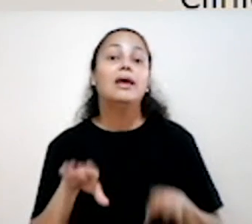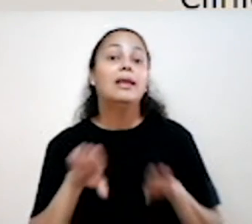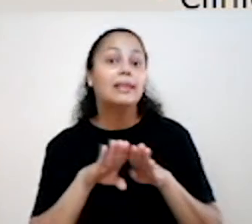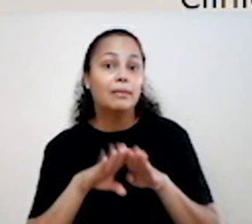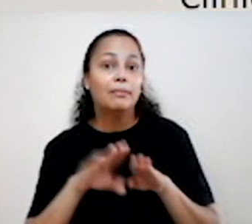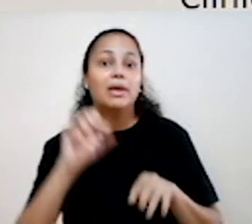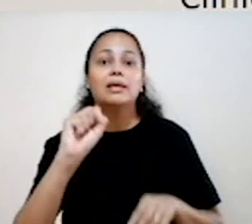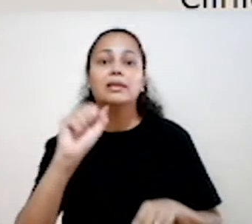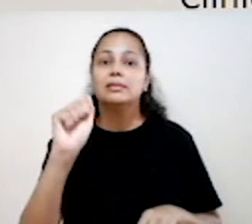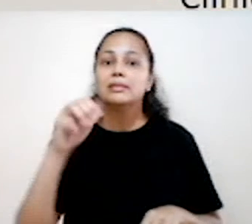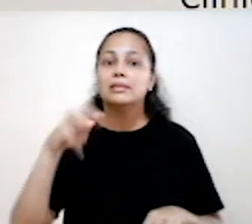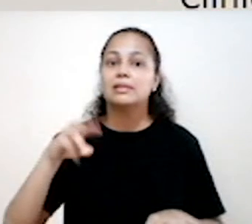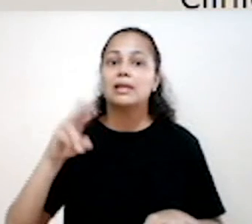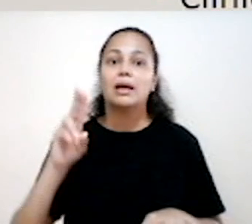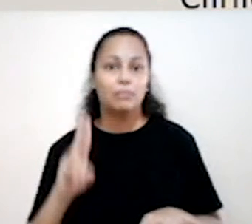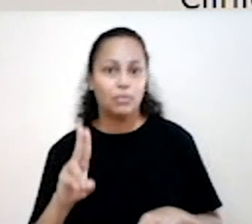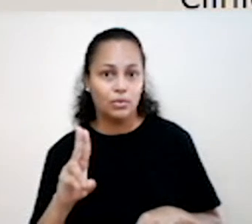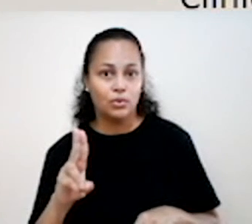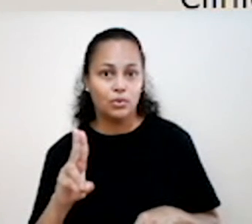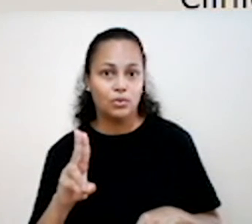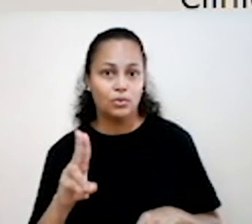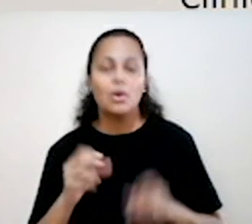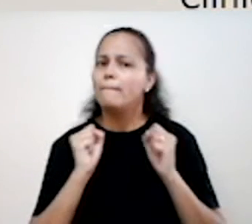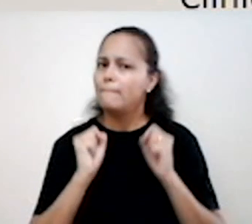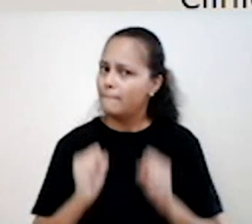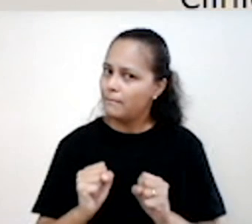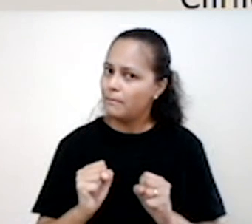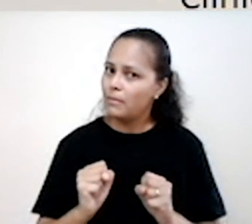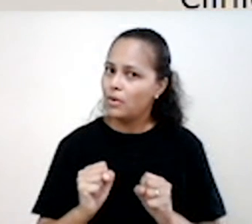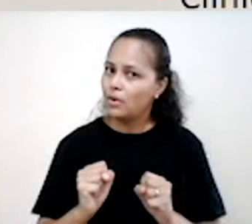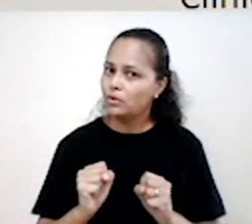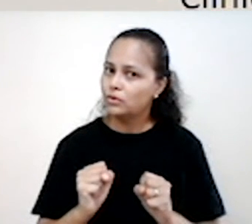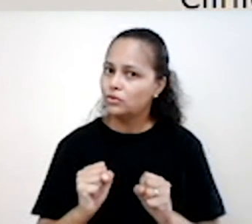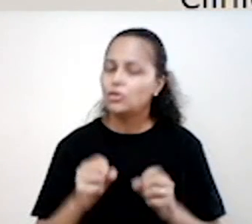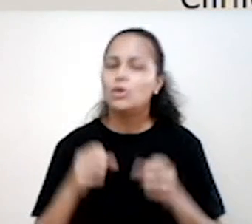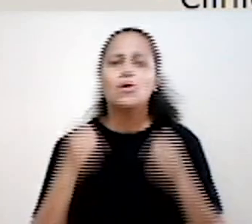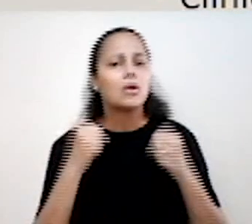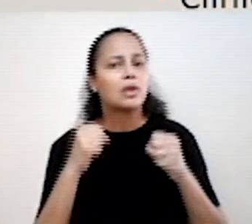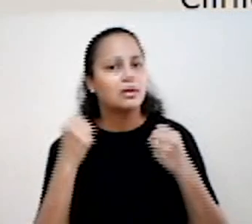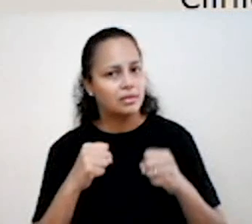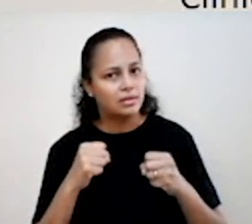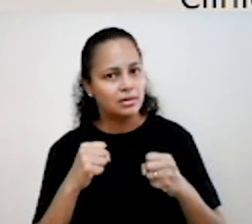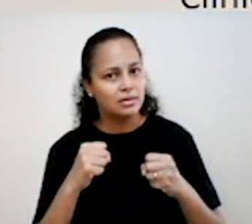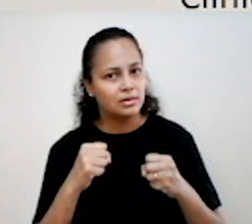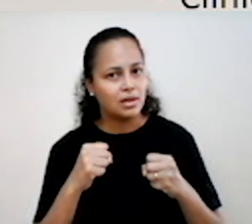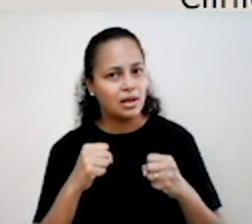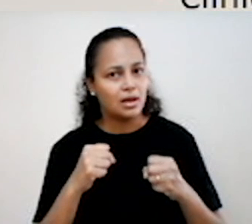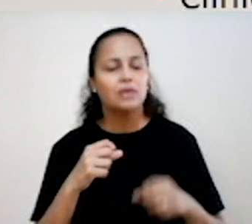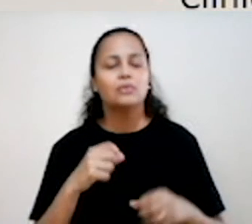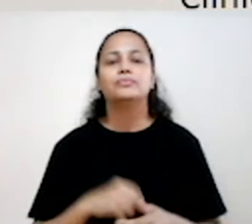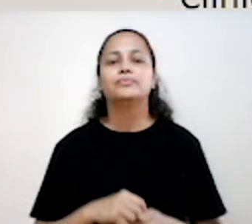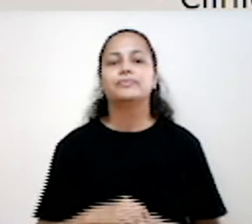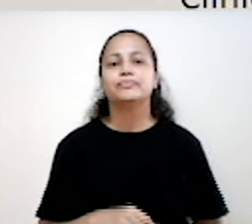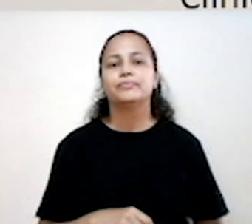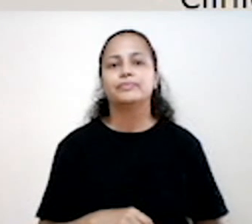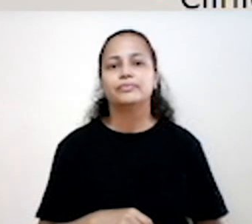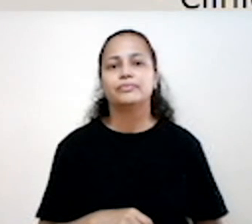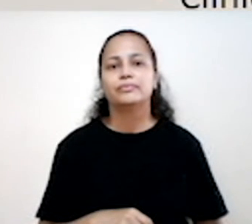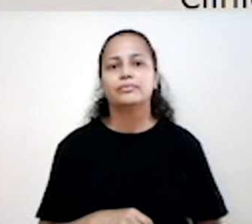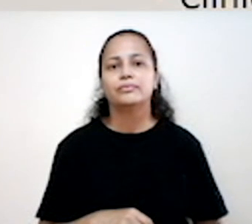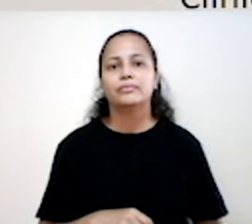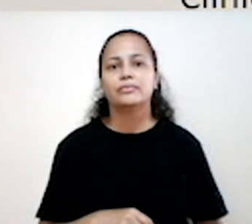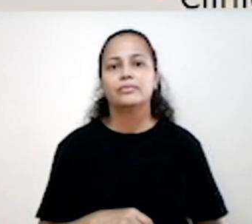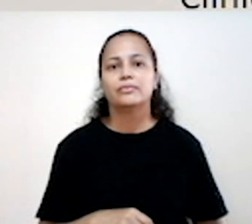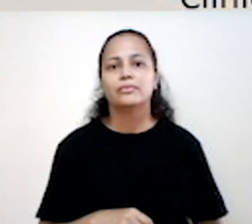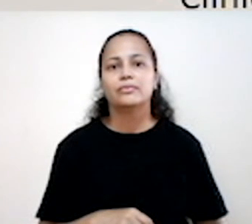é muito utilizado em casos de urgência e emergência, em casos que realmente é necessário uma intervenção na hora.